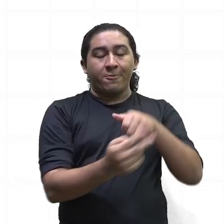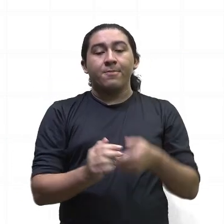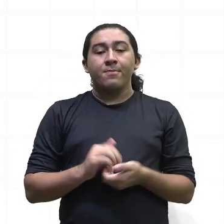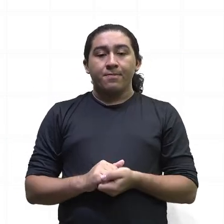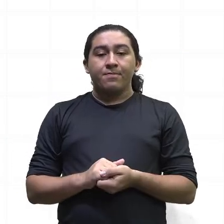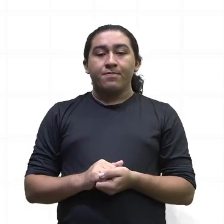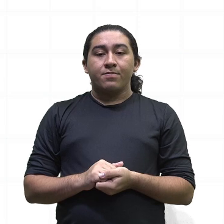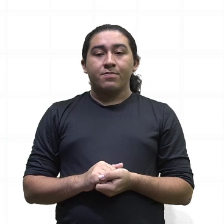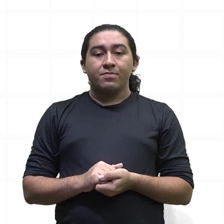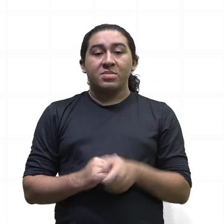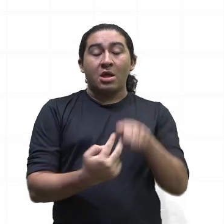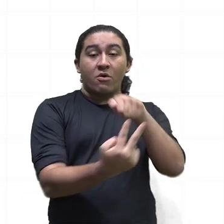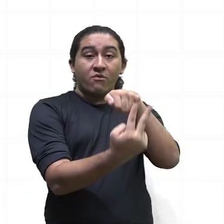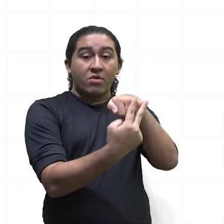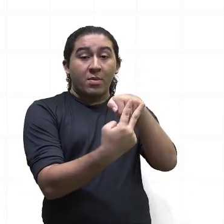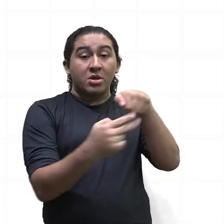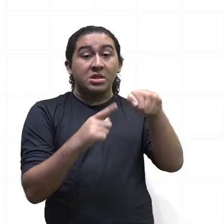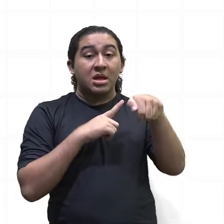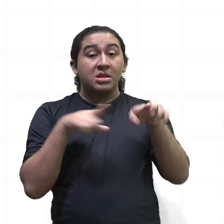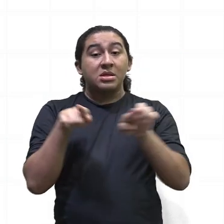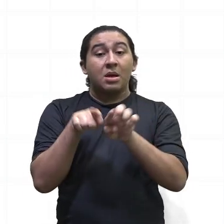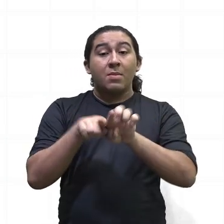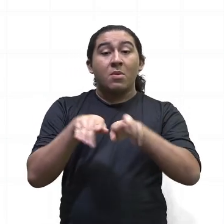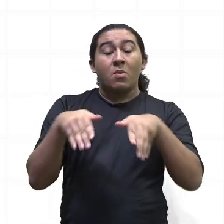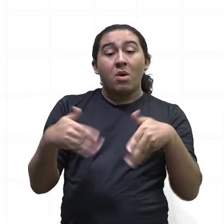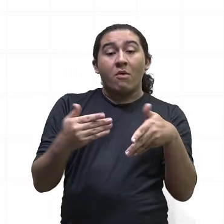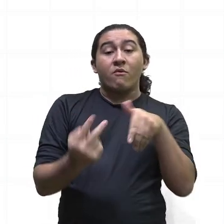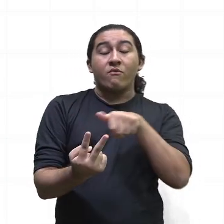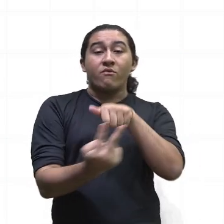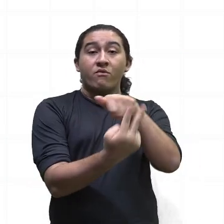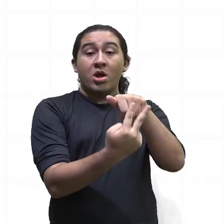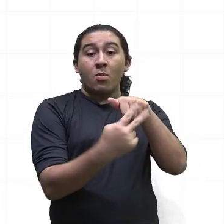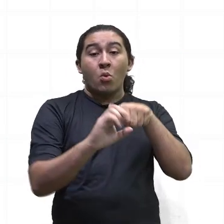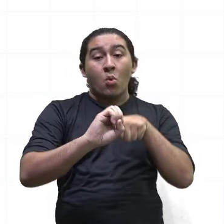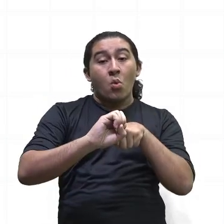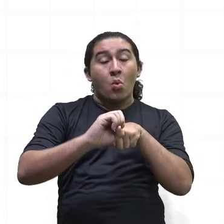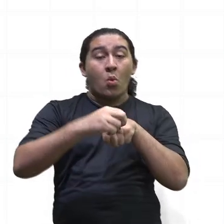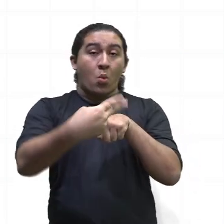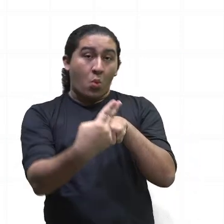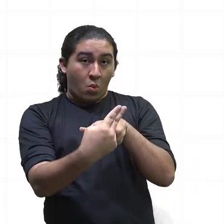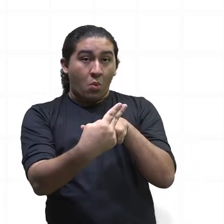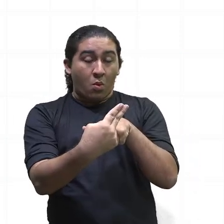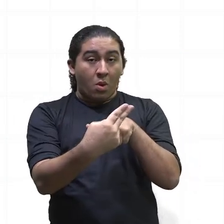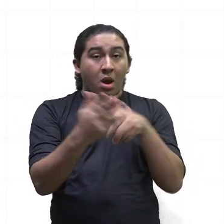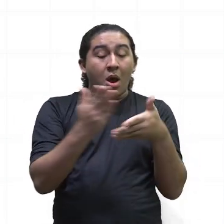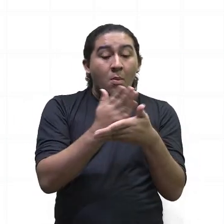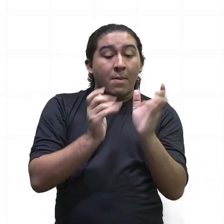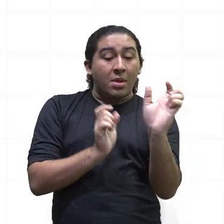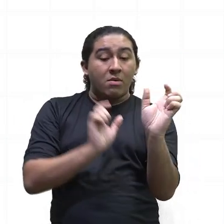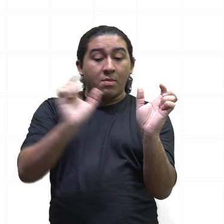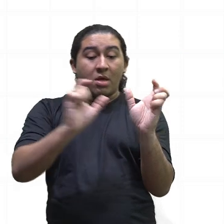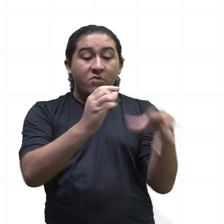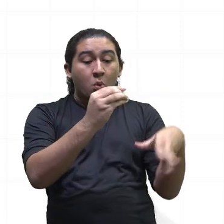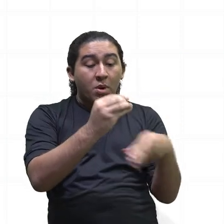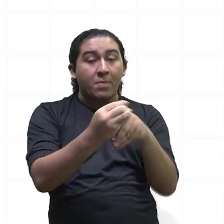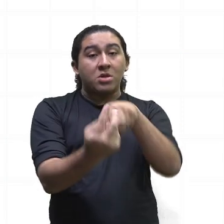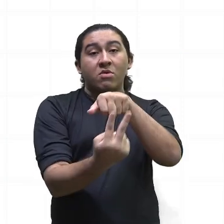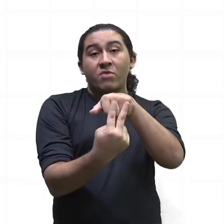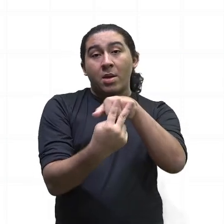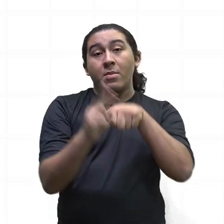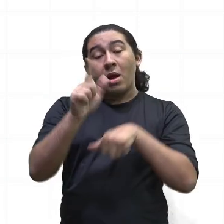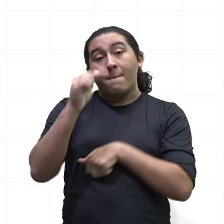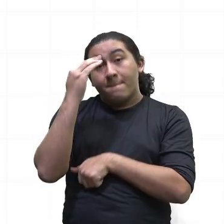No sintagma verbal nós vamos ter quem? O verbo ou uma locução verbal como